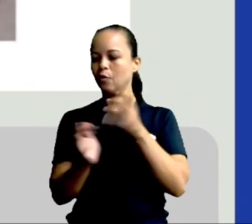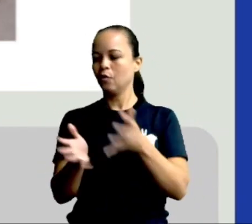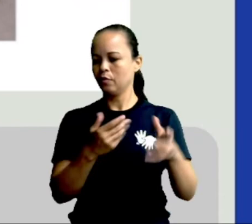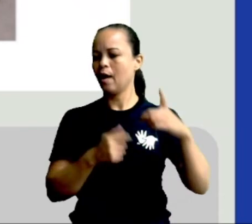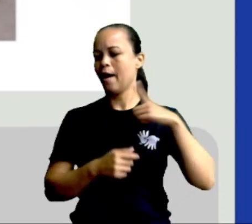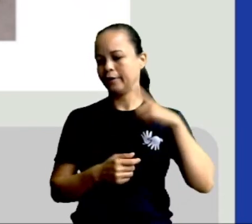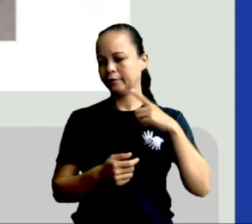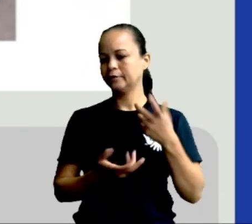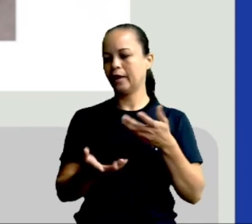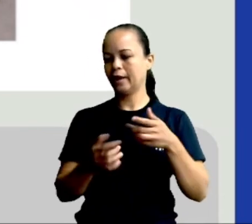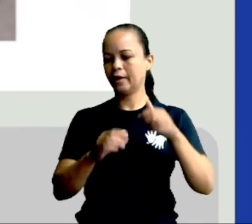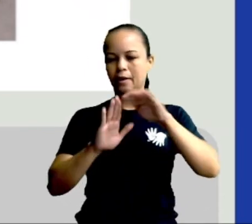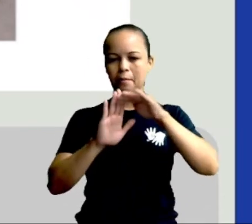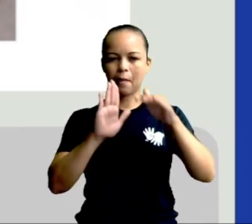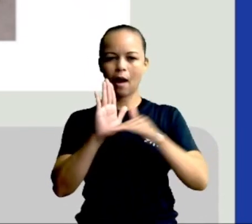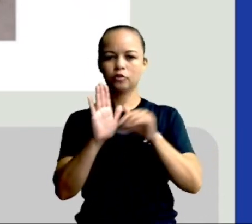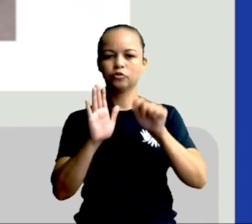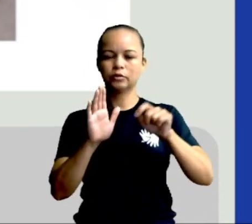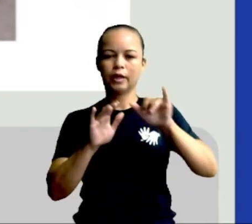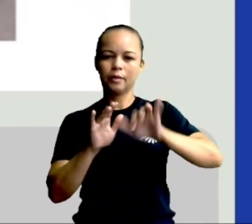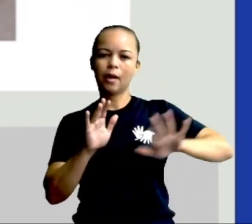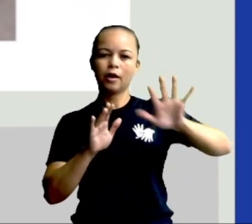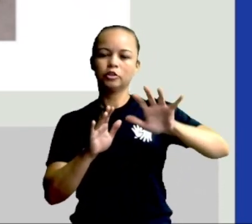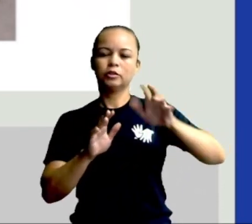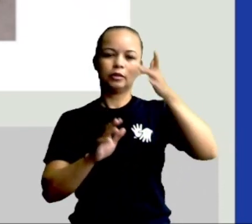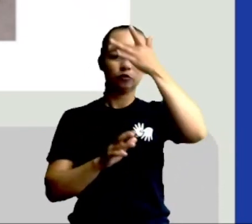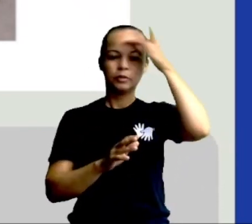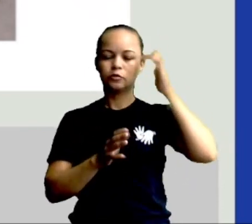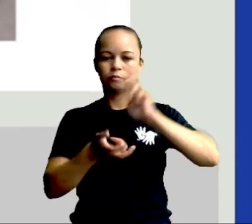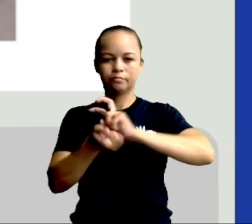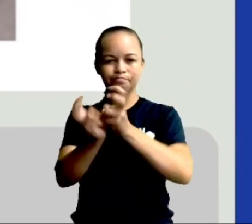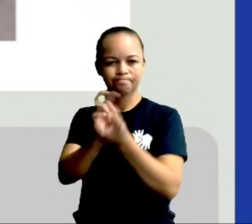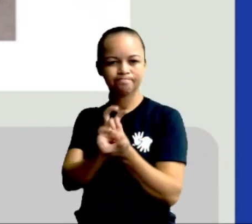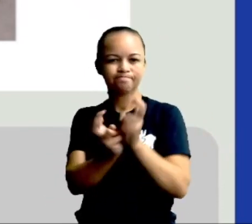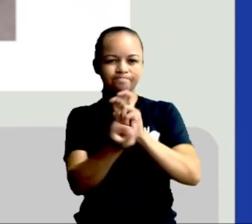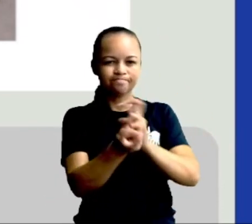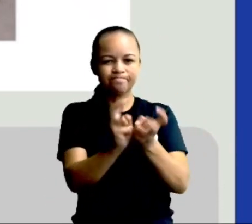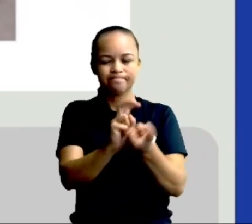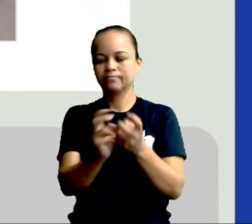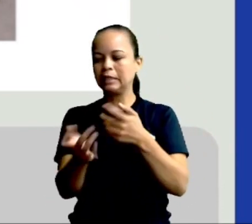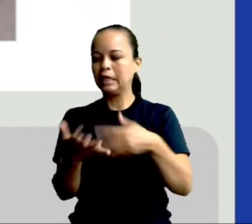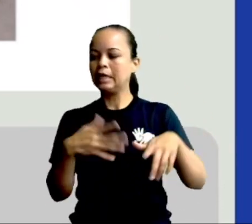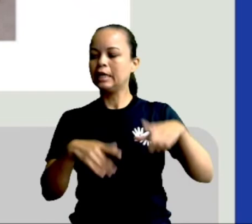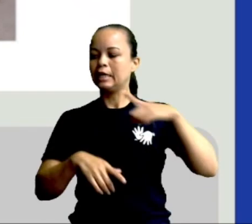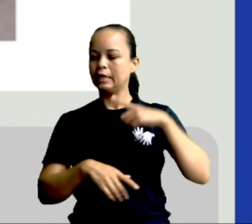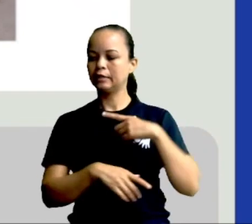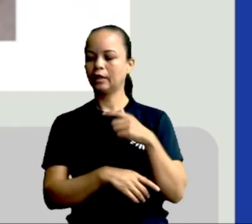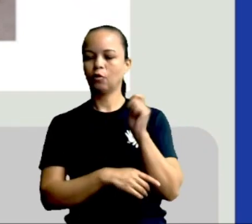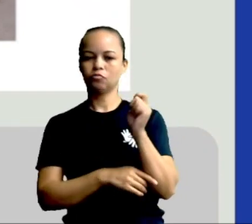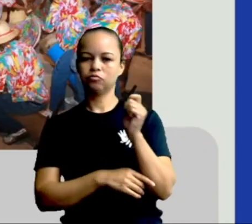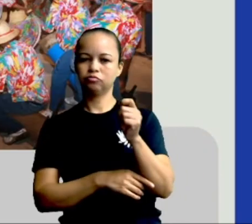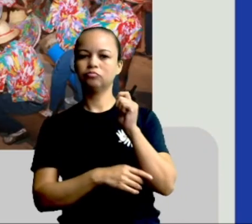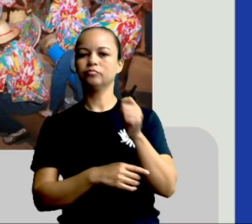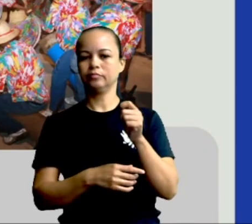a imagem, né, de pessoas praticando a capoeira, e tem o instrumento do